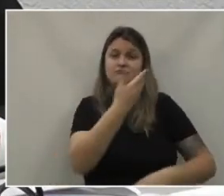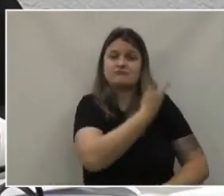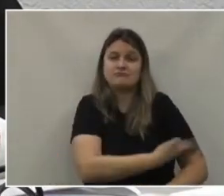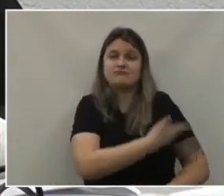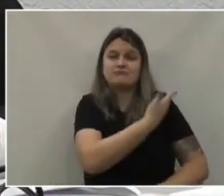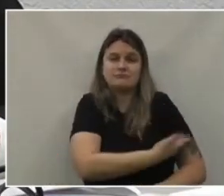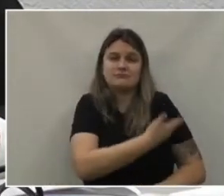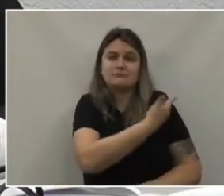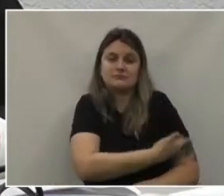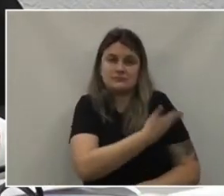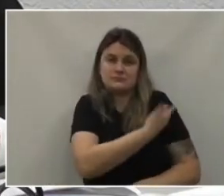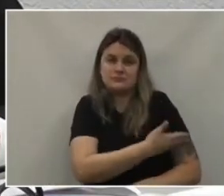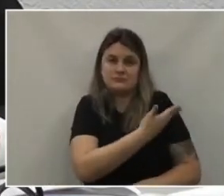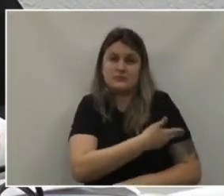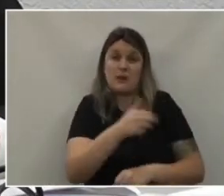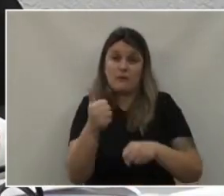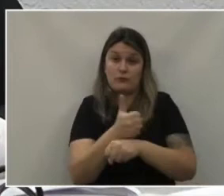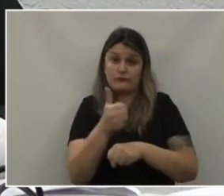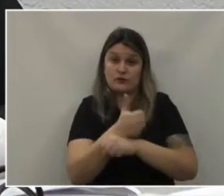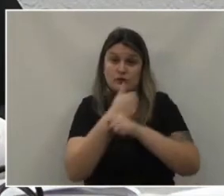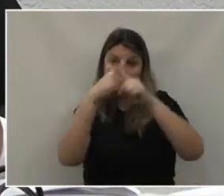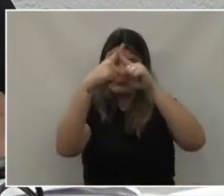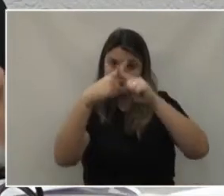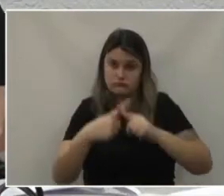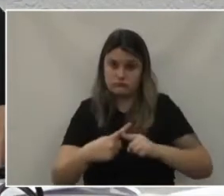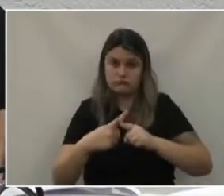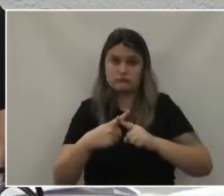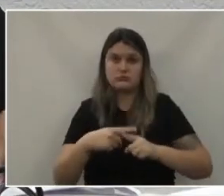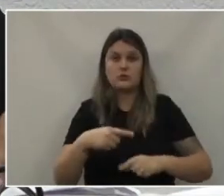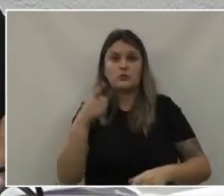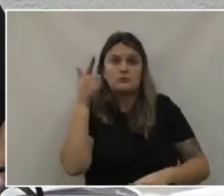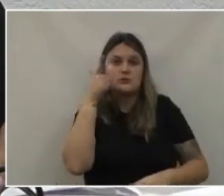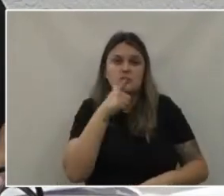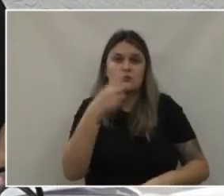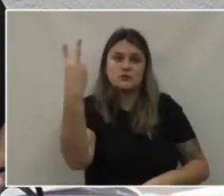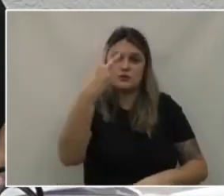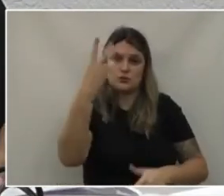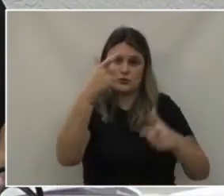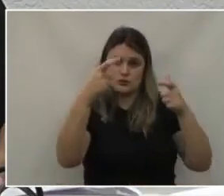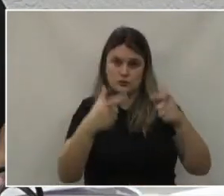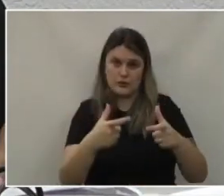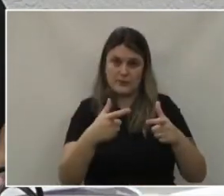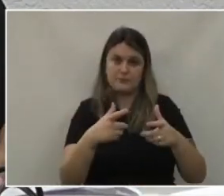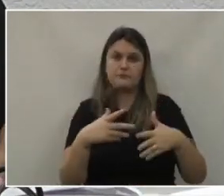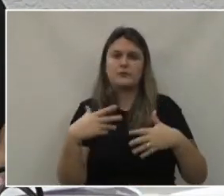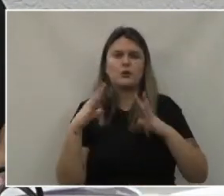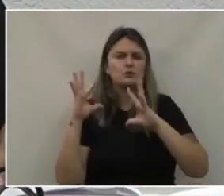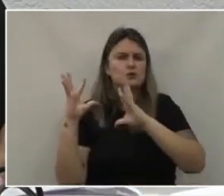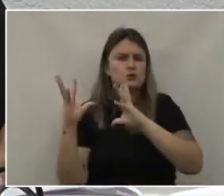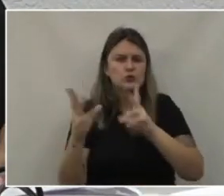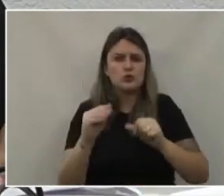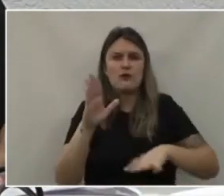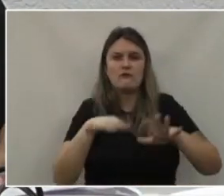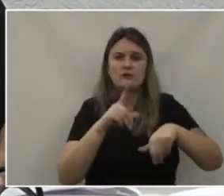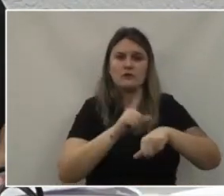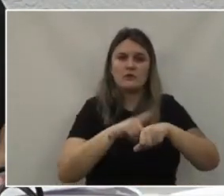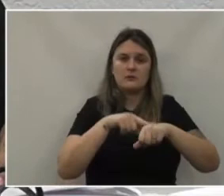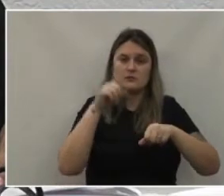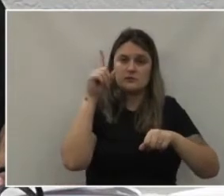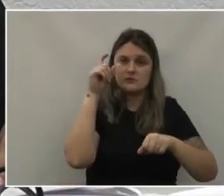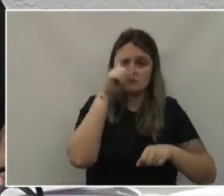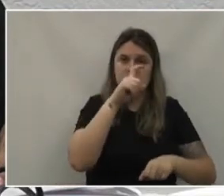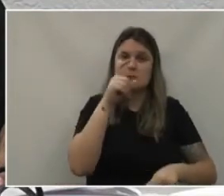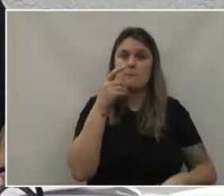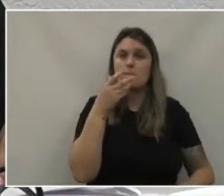alto nível. Tanto foi que obteve excelente resultado. Apesar de todas as dificuldades, Adriano